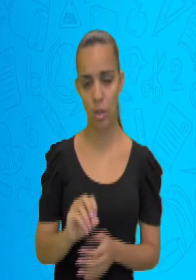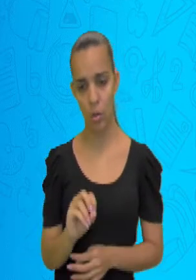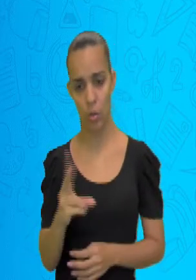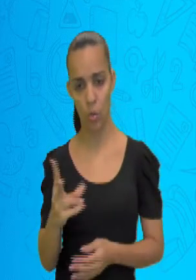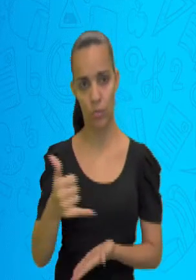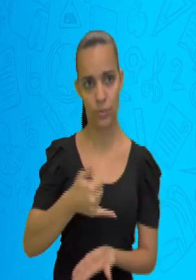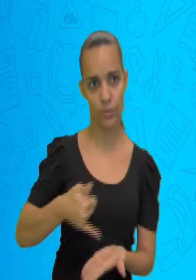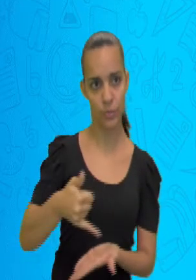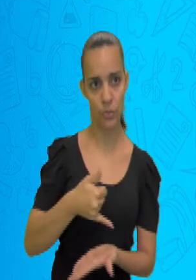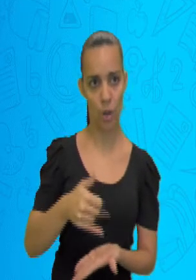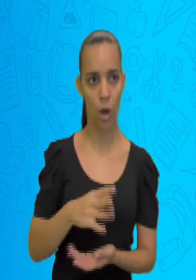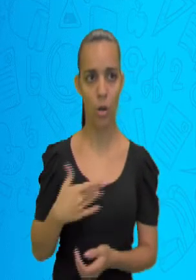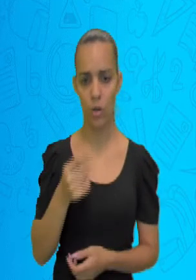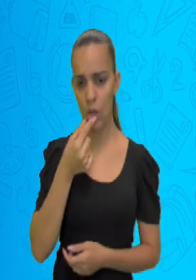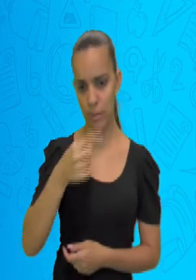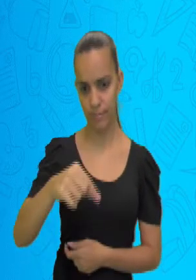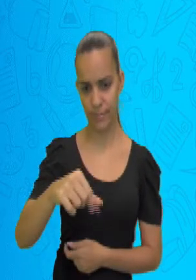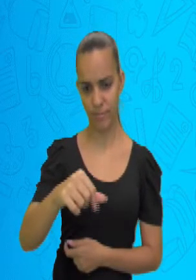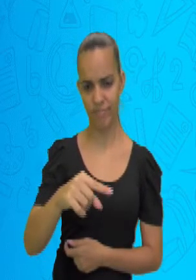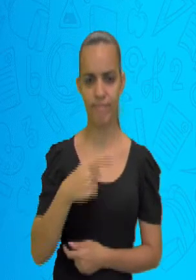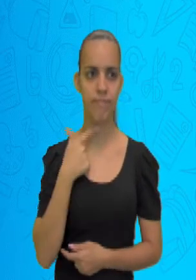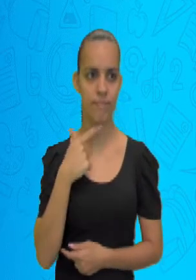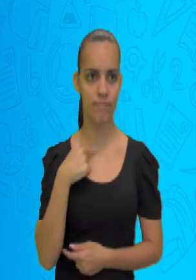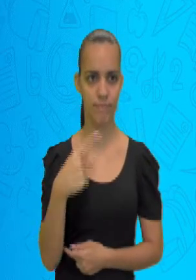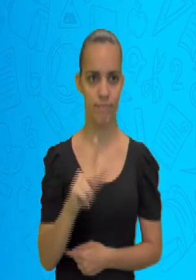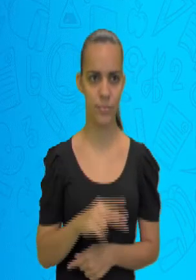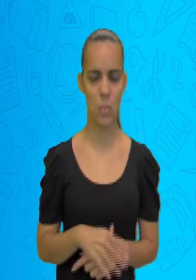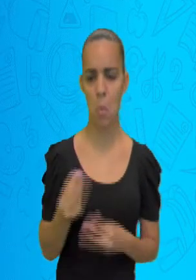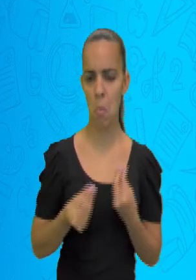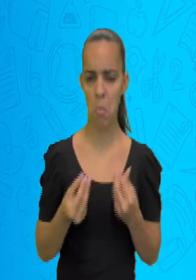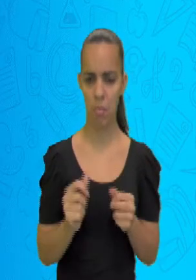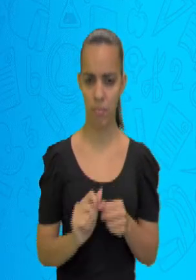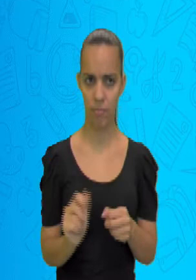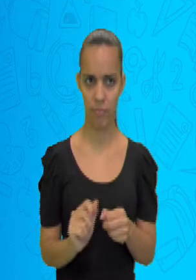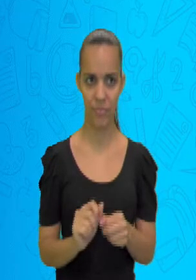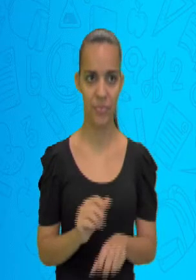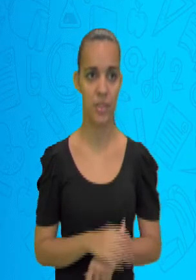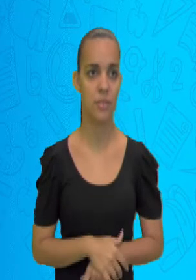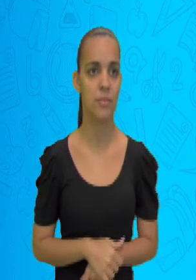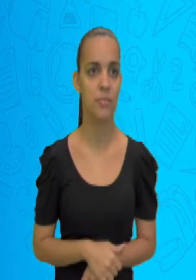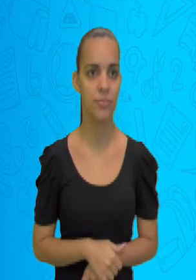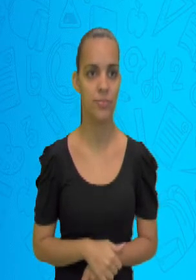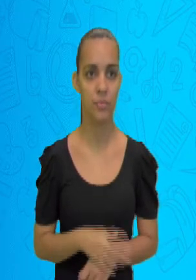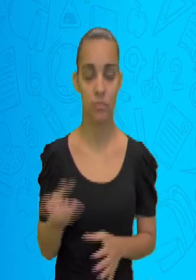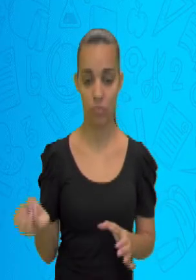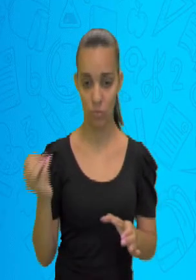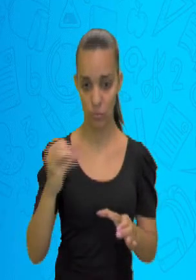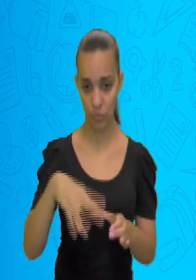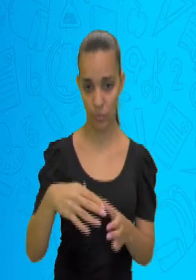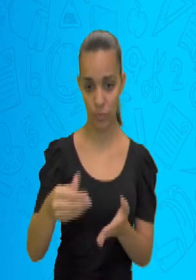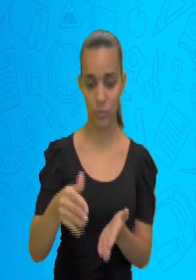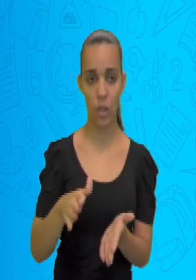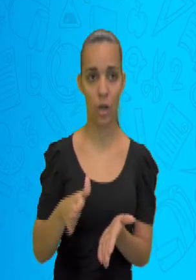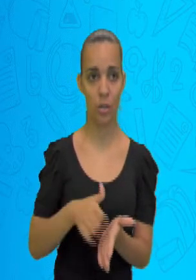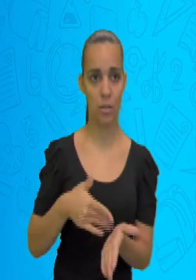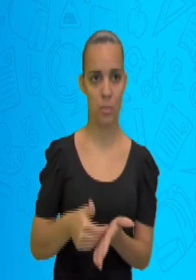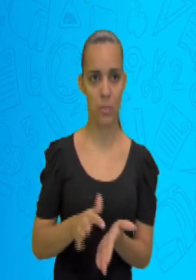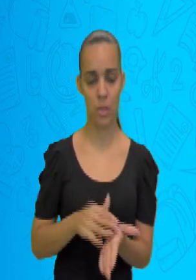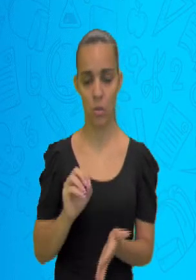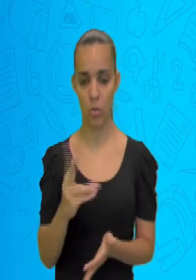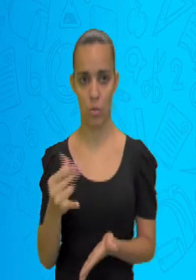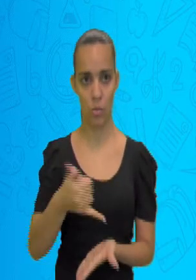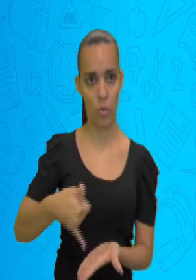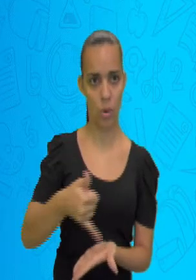gosto. Como preparar essa pipoca? Coloque a manteiga ou óleo numa panela